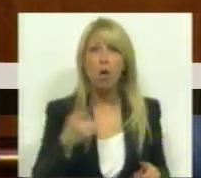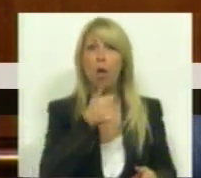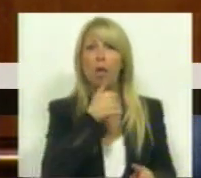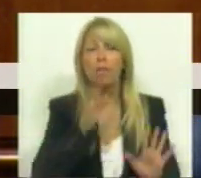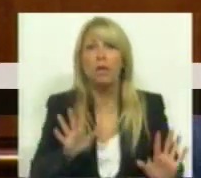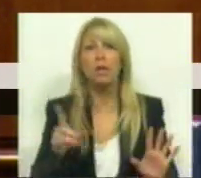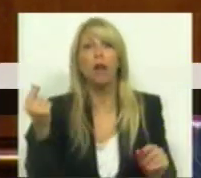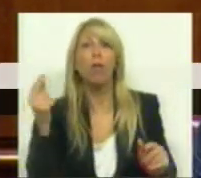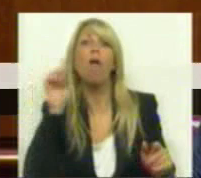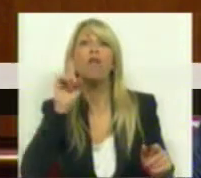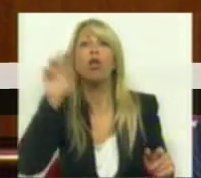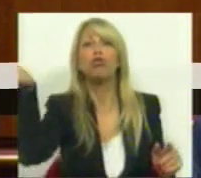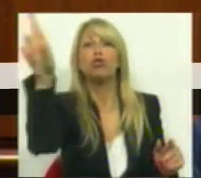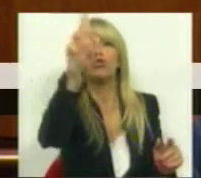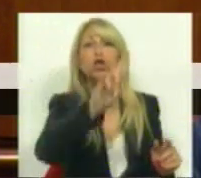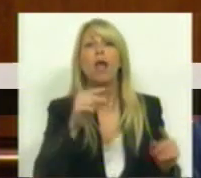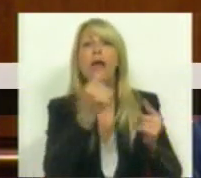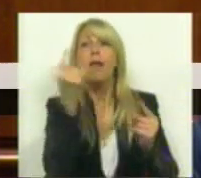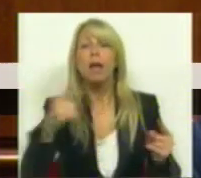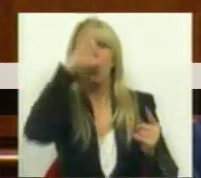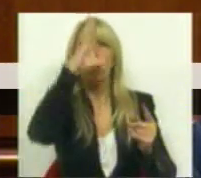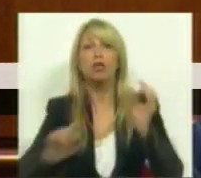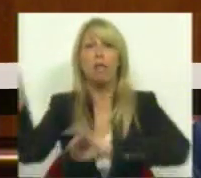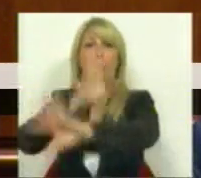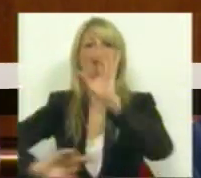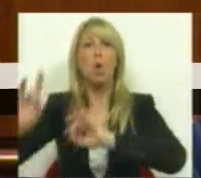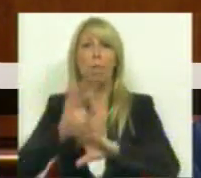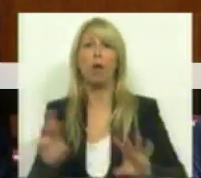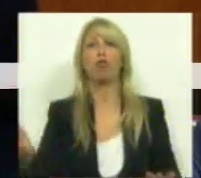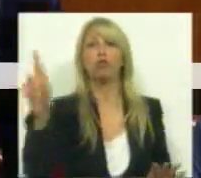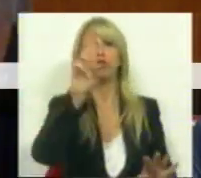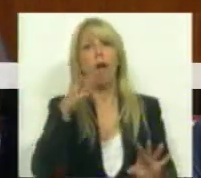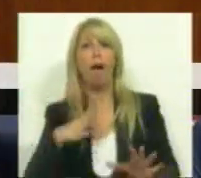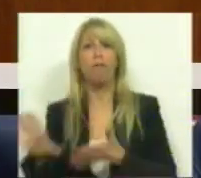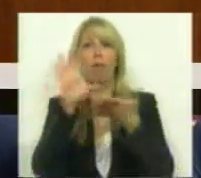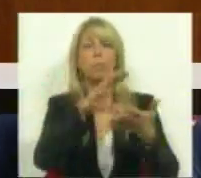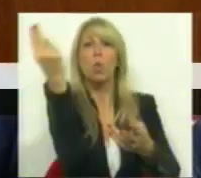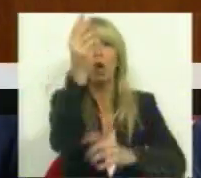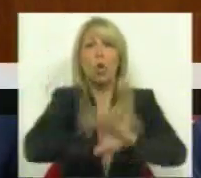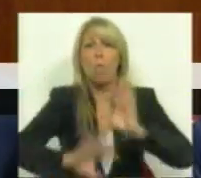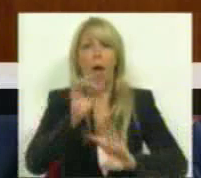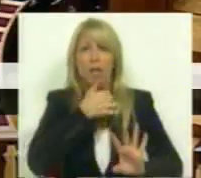a quantidade de recursos que cada Estado europeu entende dever alocar para a União Europeia.